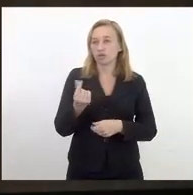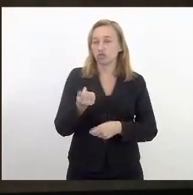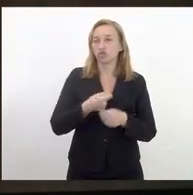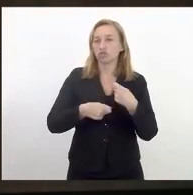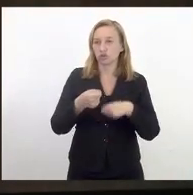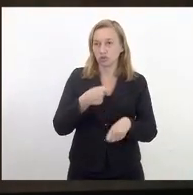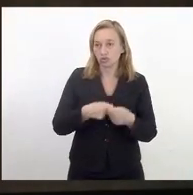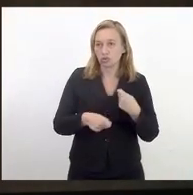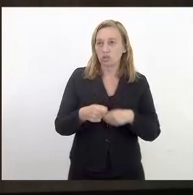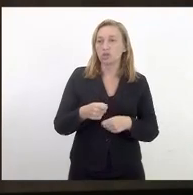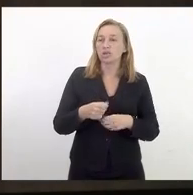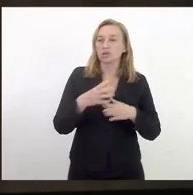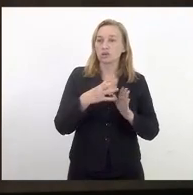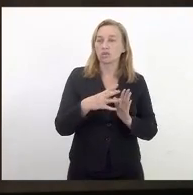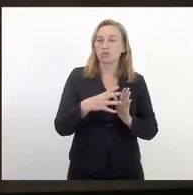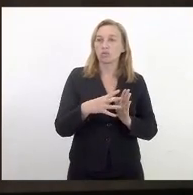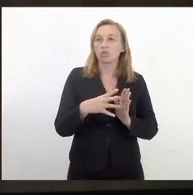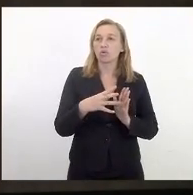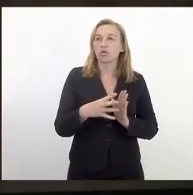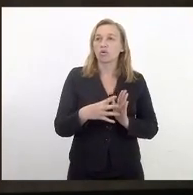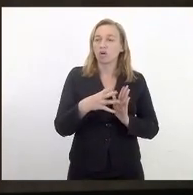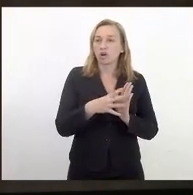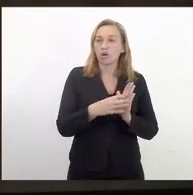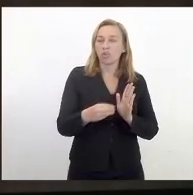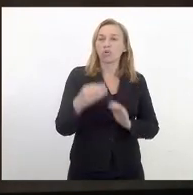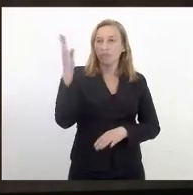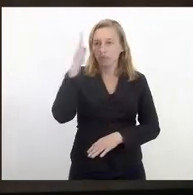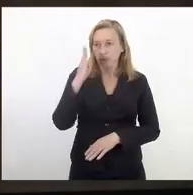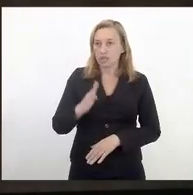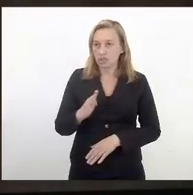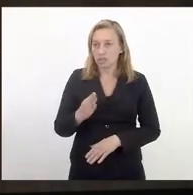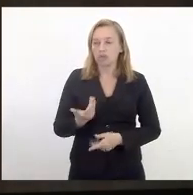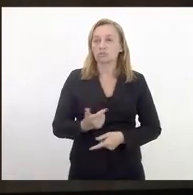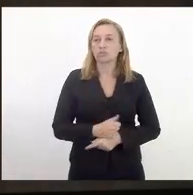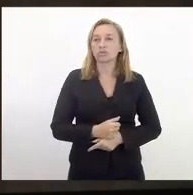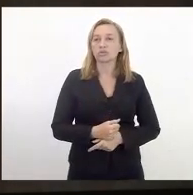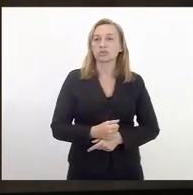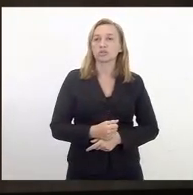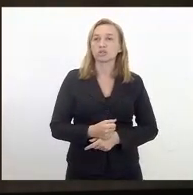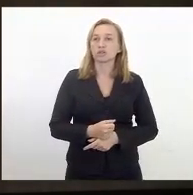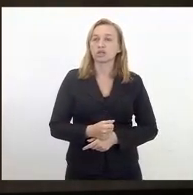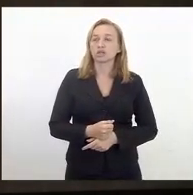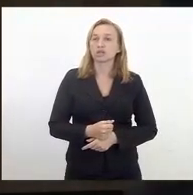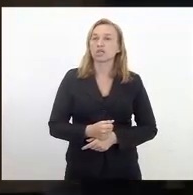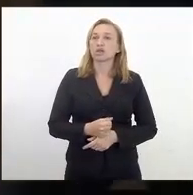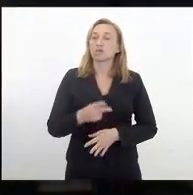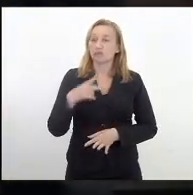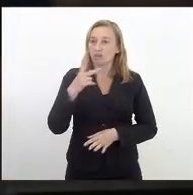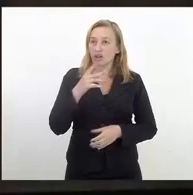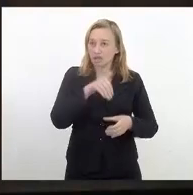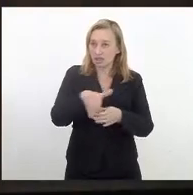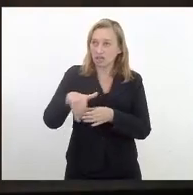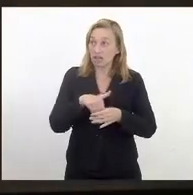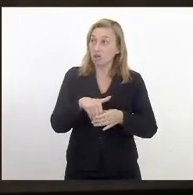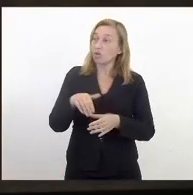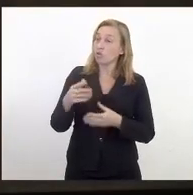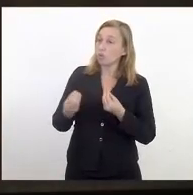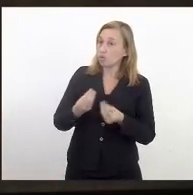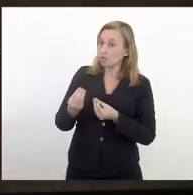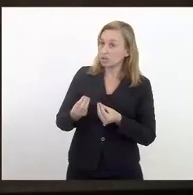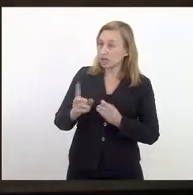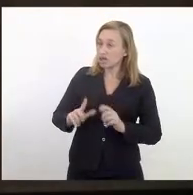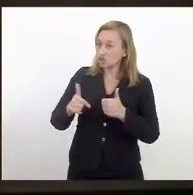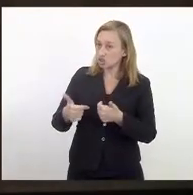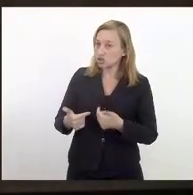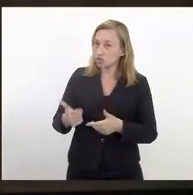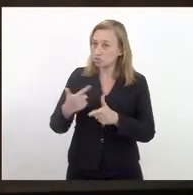casa que deve ser um exemplo para o país e sem o principal as eleições mas a Maria Costa nessa tem enfrentado o